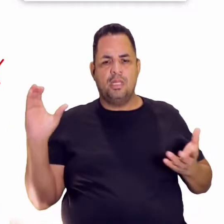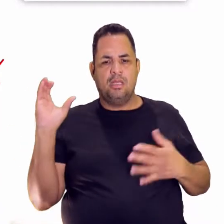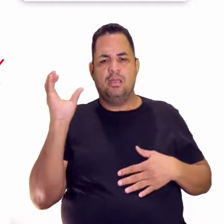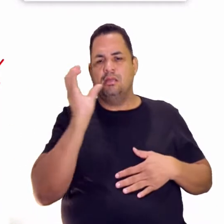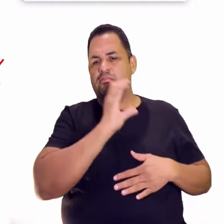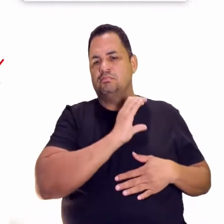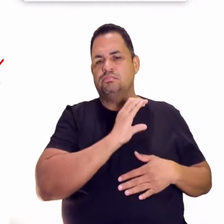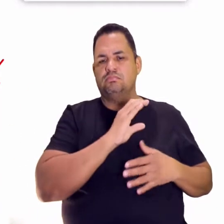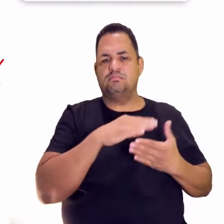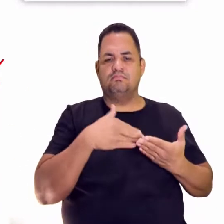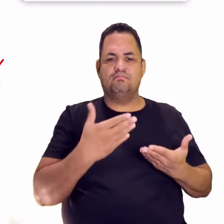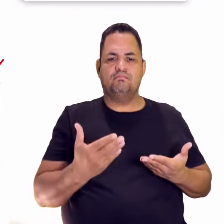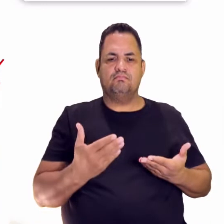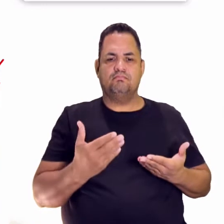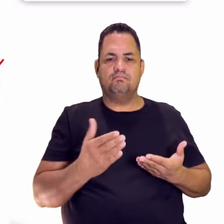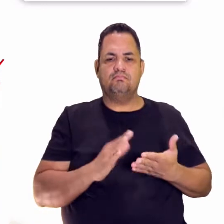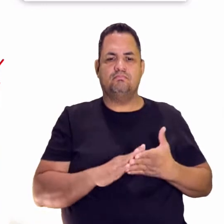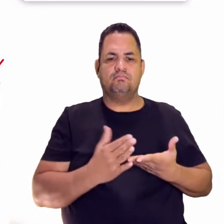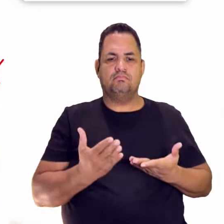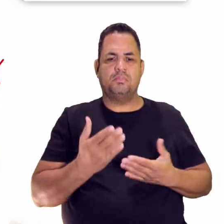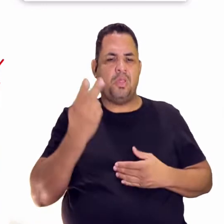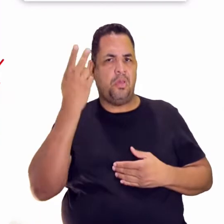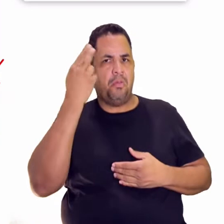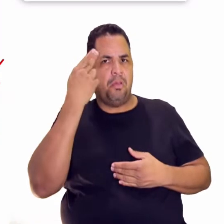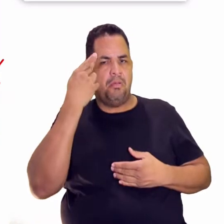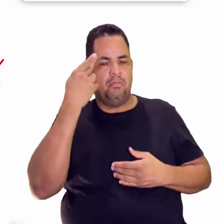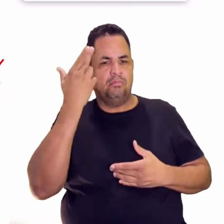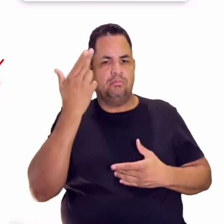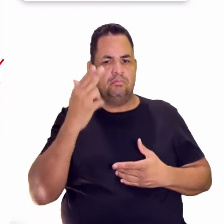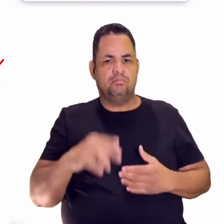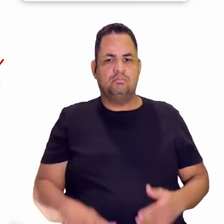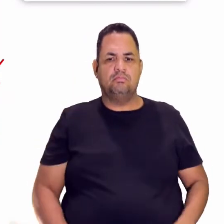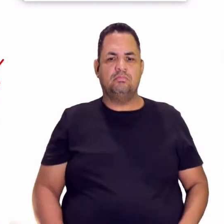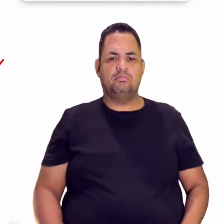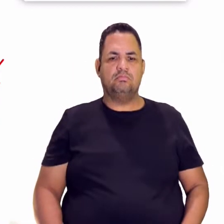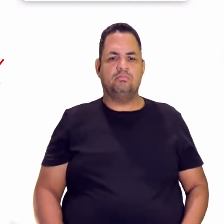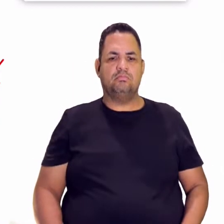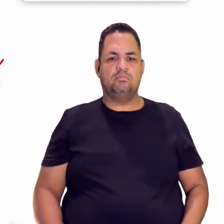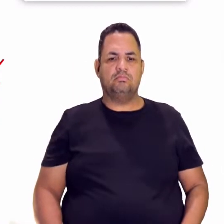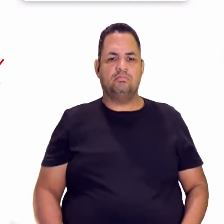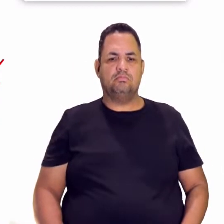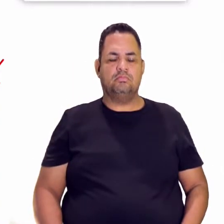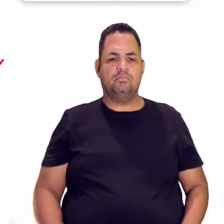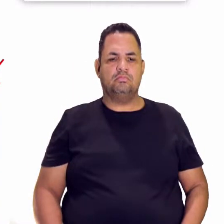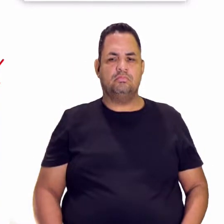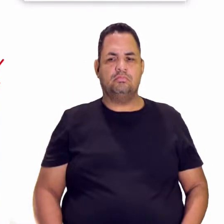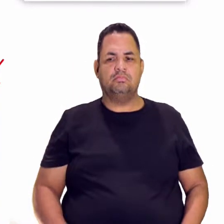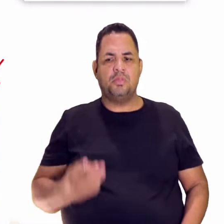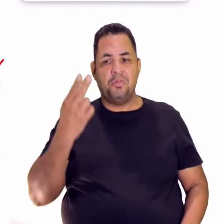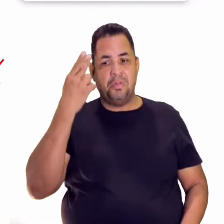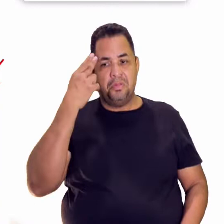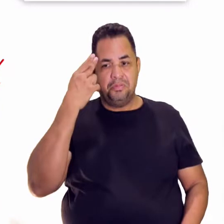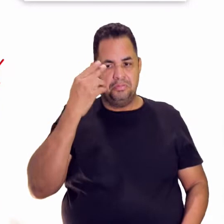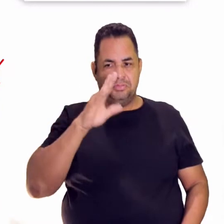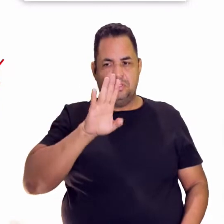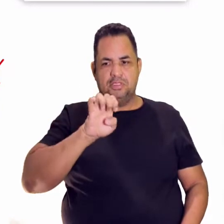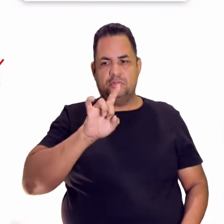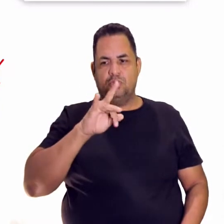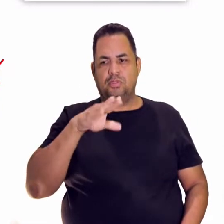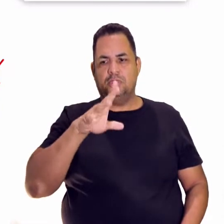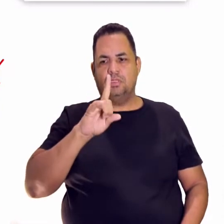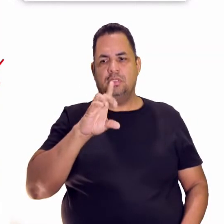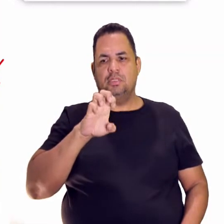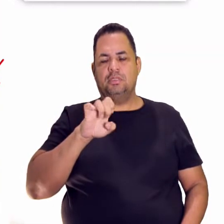instantaneamente, quase que espontâneo. Aliás, com a espontaneidade total, né? Porque é do